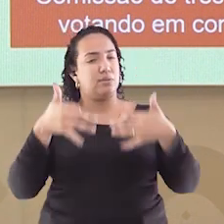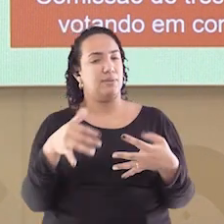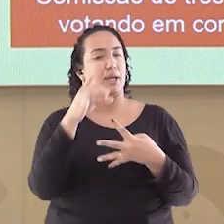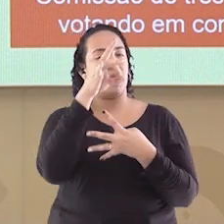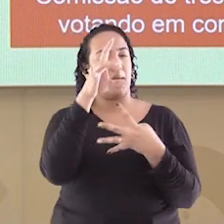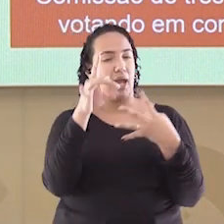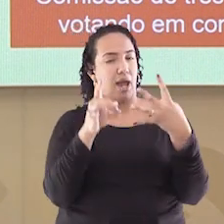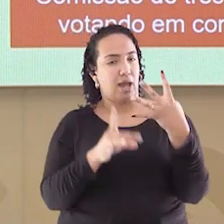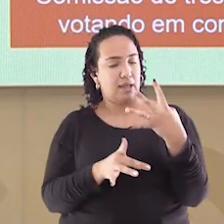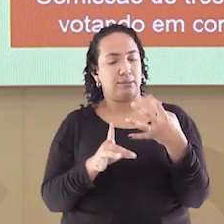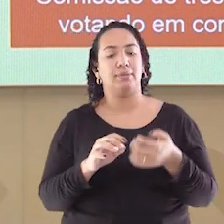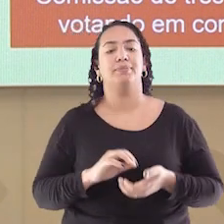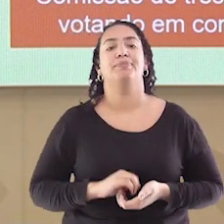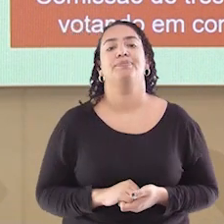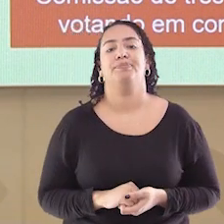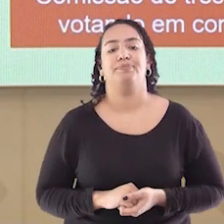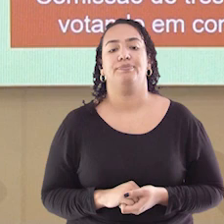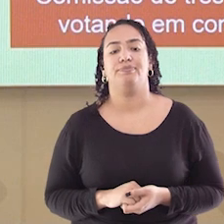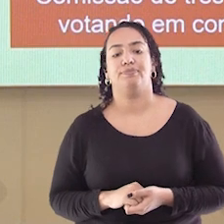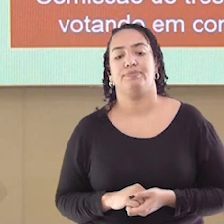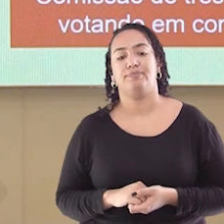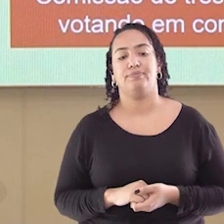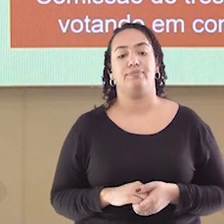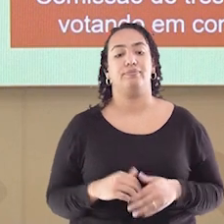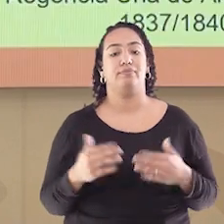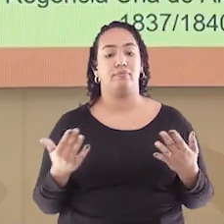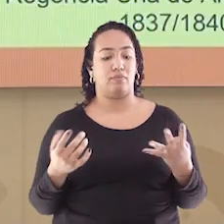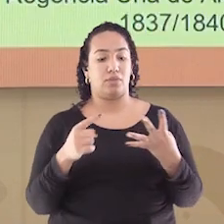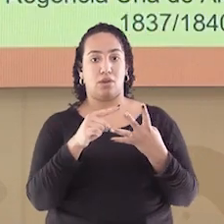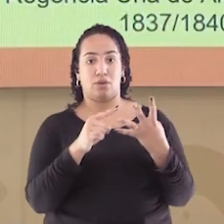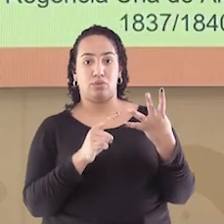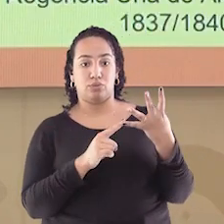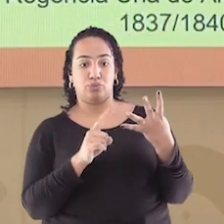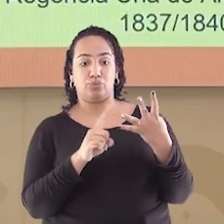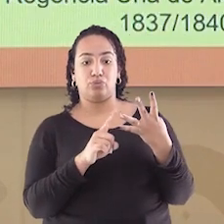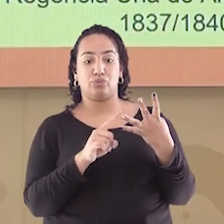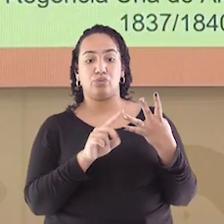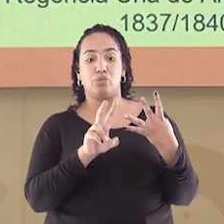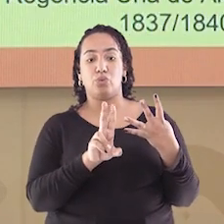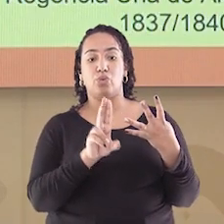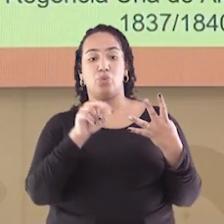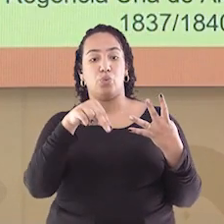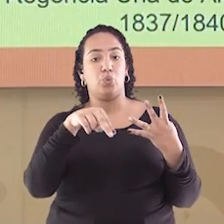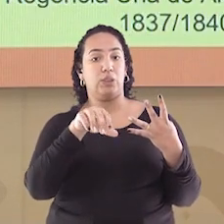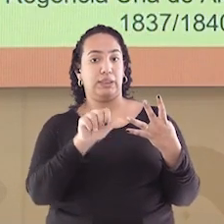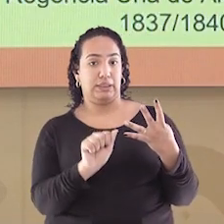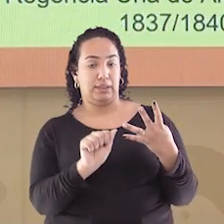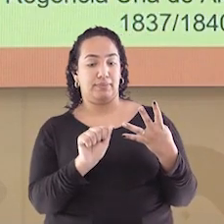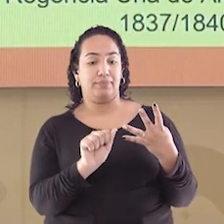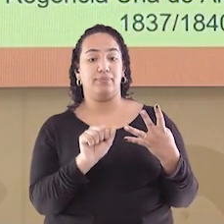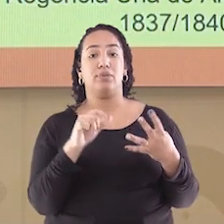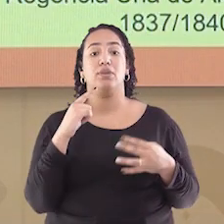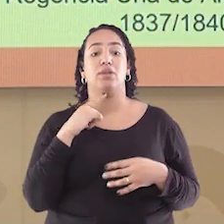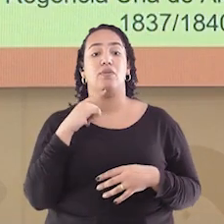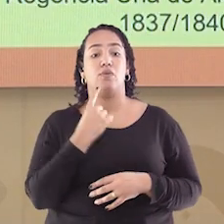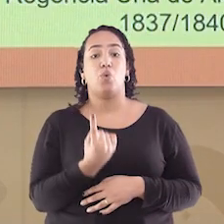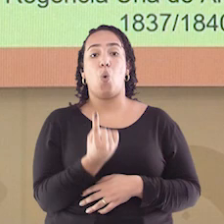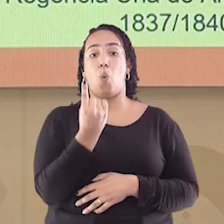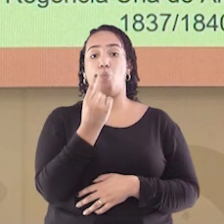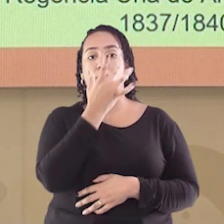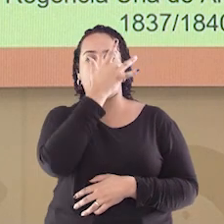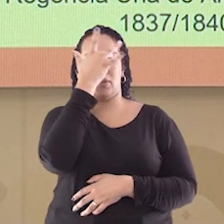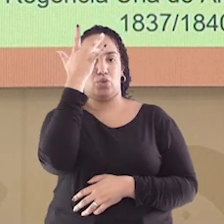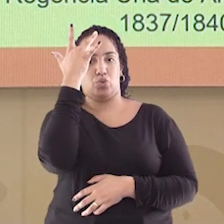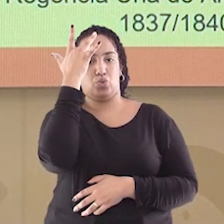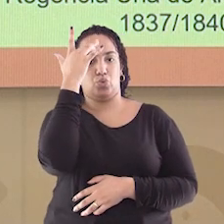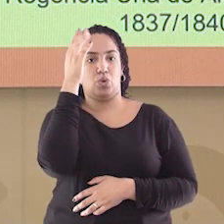mais sobre cada uma dessas revoltas. As 2 últimas regências foram as regências unas, isso é, apenas um